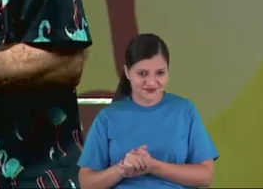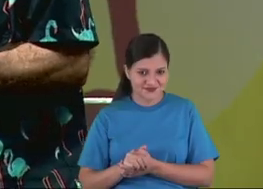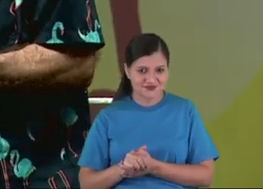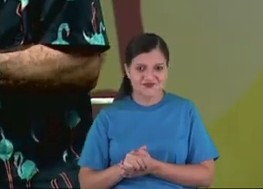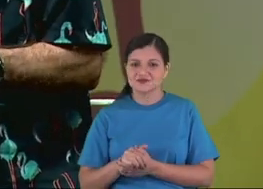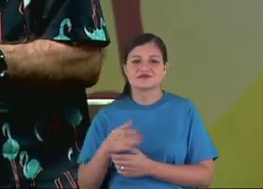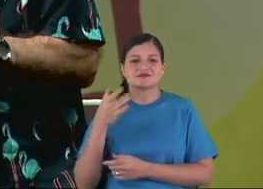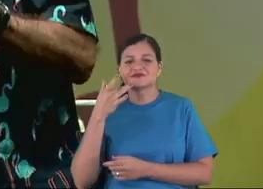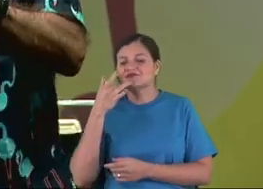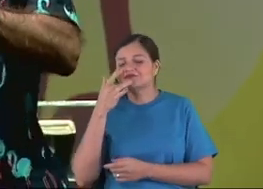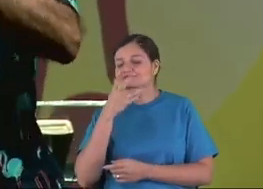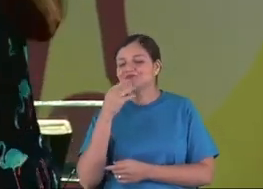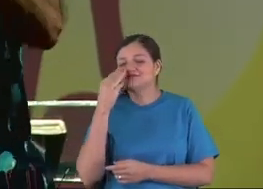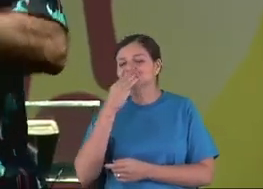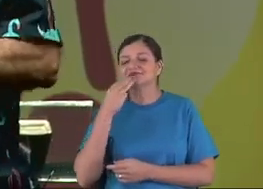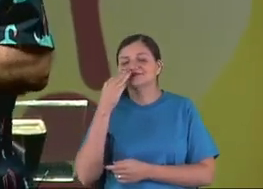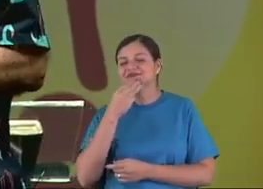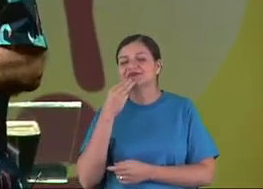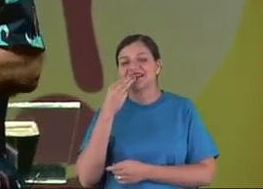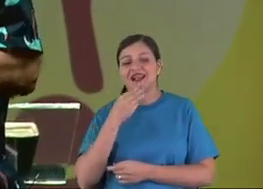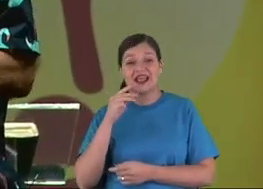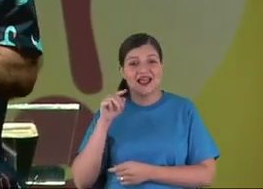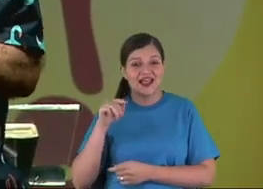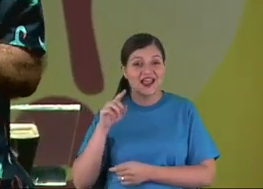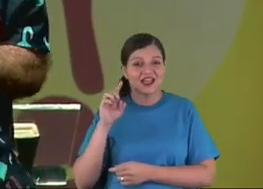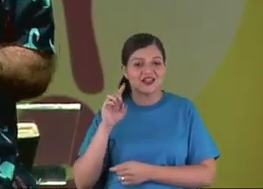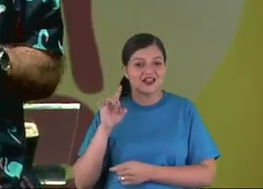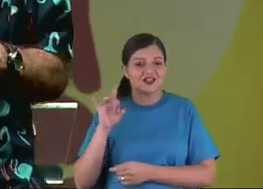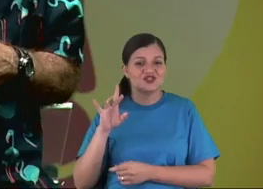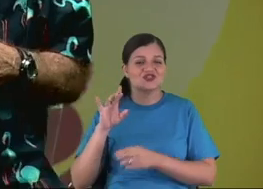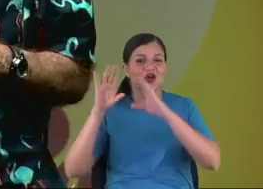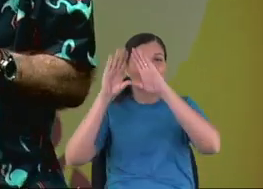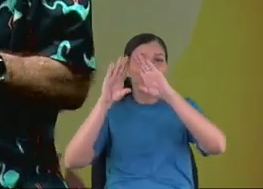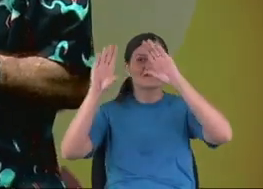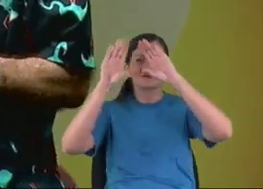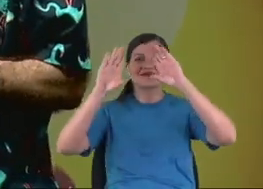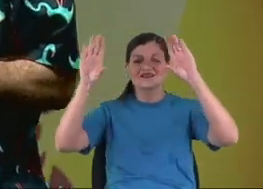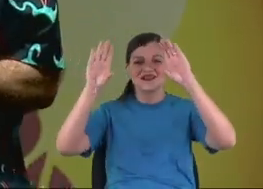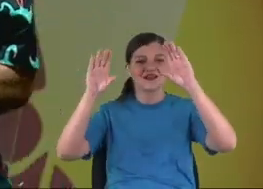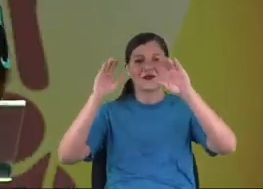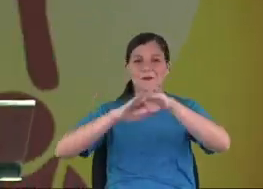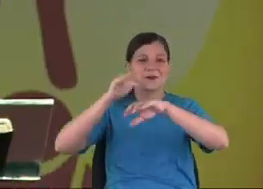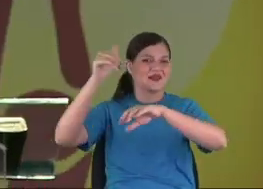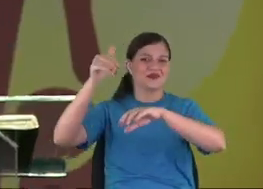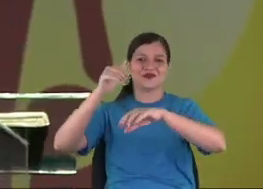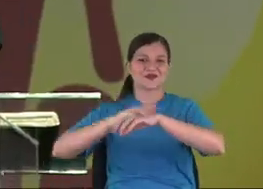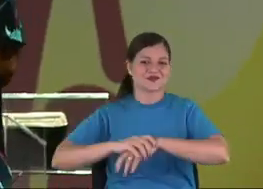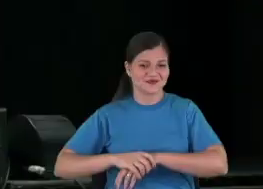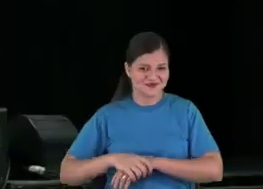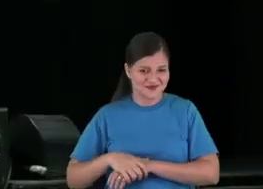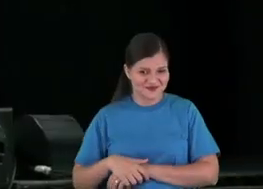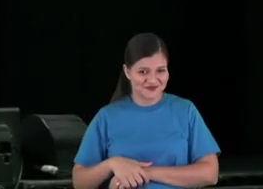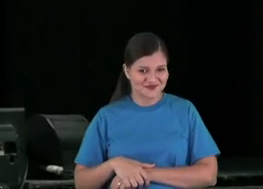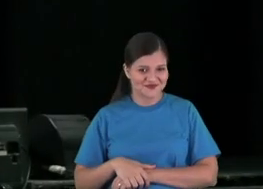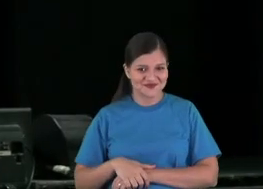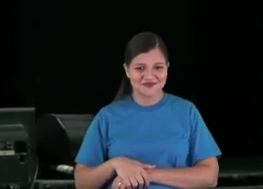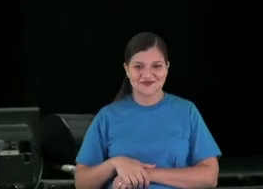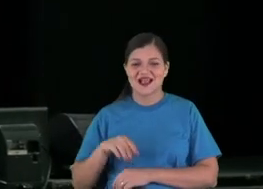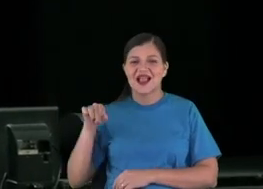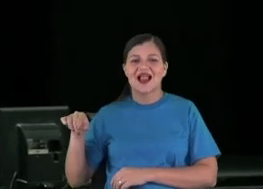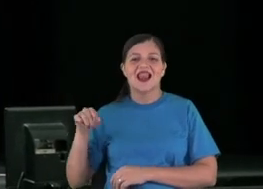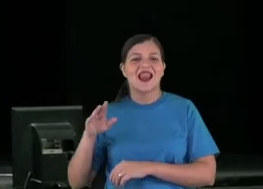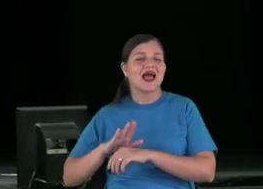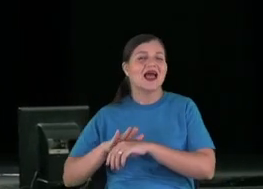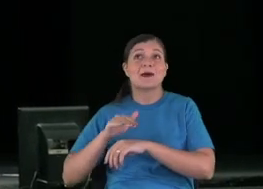aquilo era depois dali só o céu. Se o purgatório é antes do inferno, ali era o purgatório do céu, era o